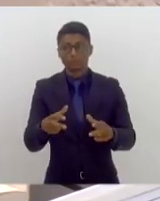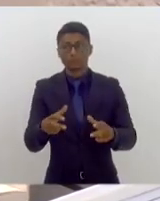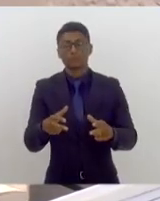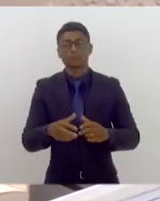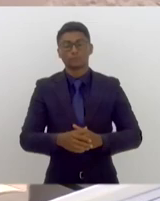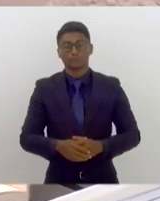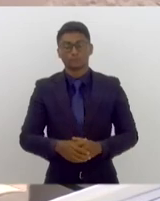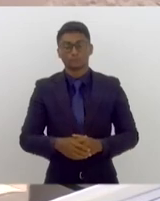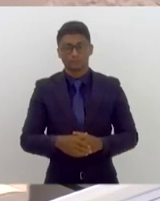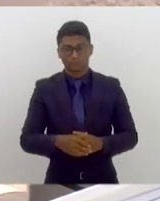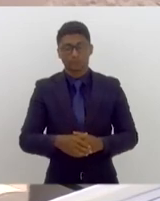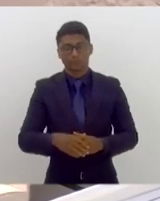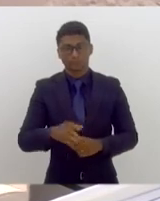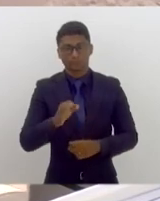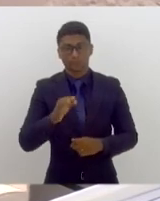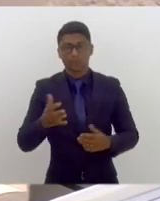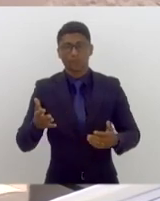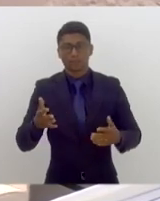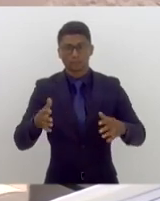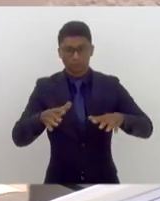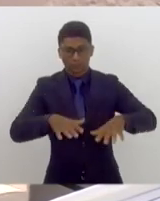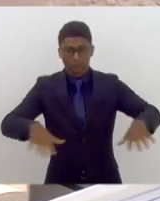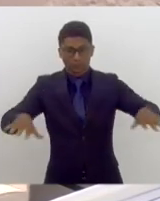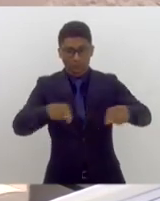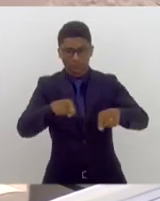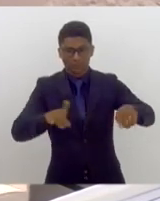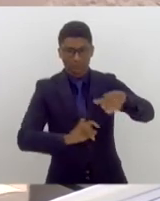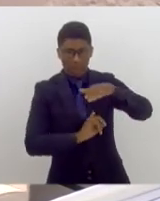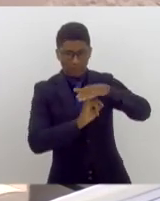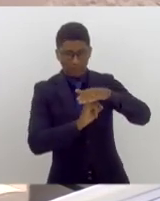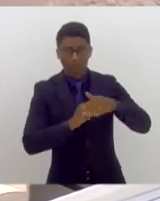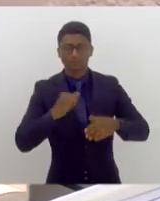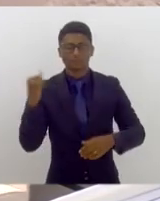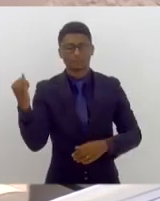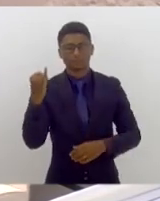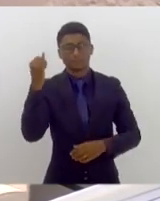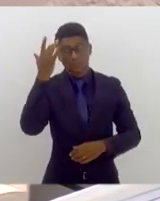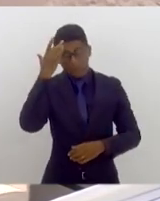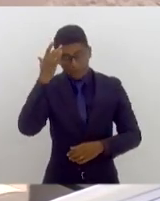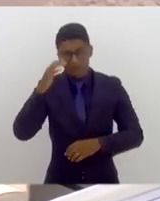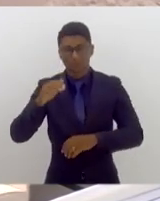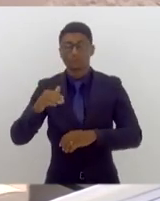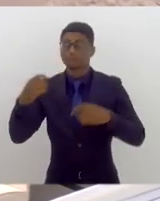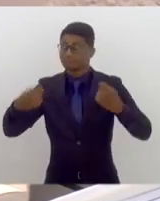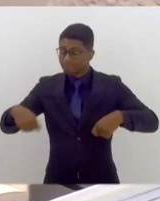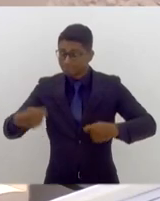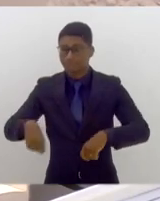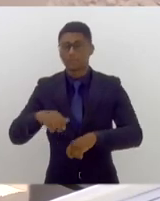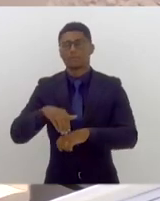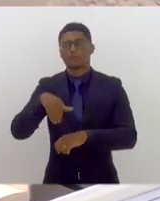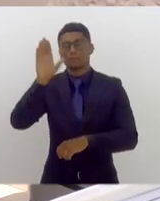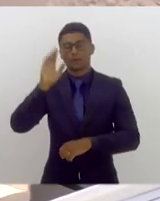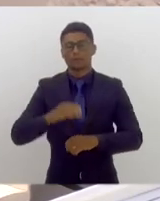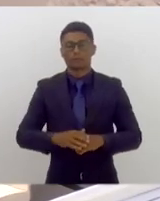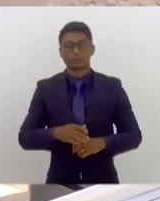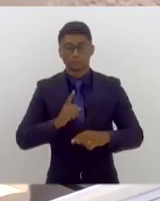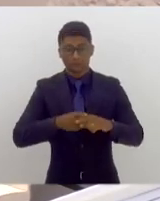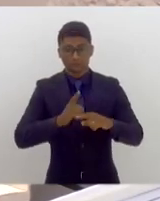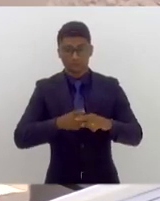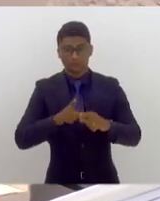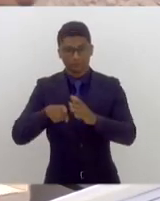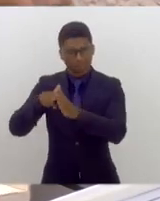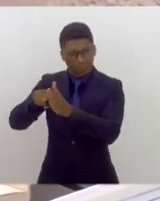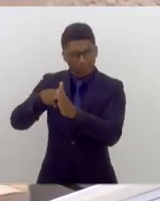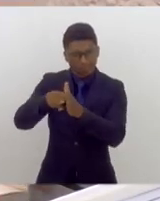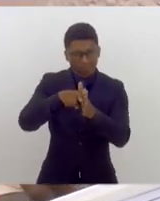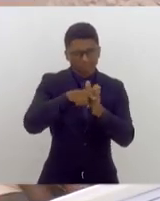está aberta para isso com todas as entidades aqui presentes. Mas eu acho que tem que ter mais. Acho que, além do diagnóstico preciso, que a gente